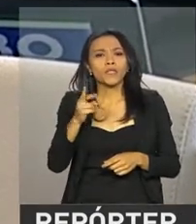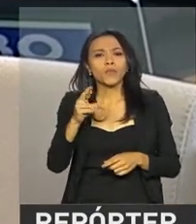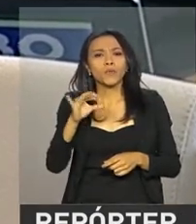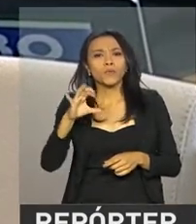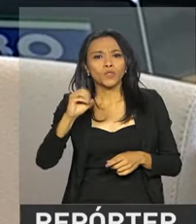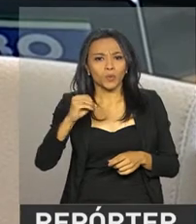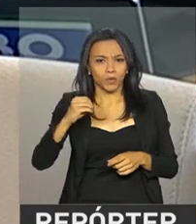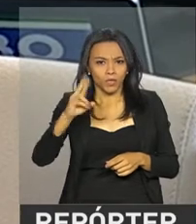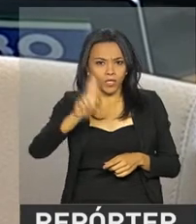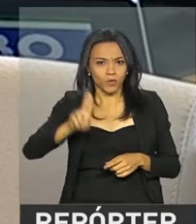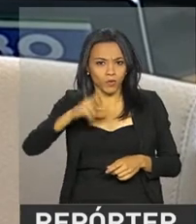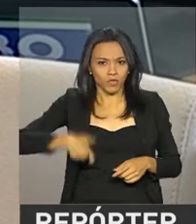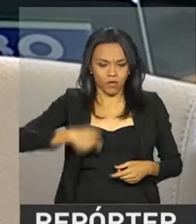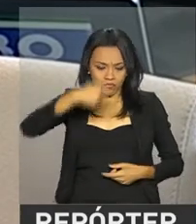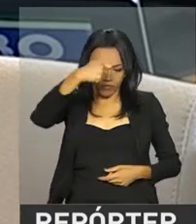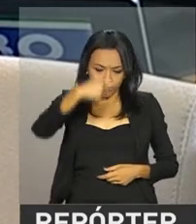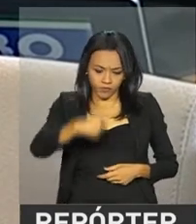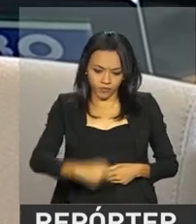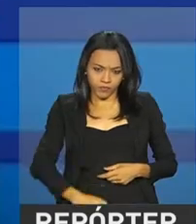de detectores.